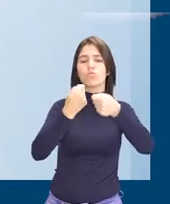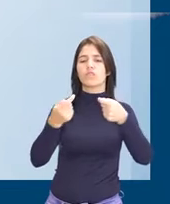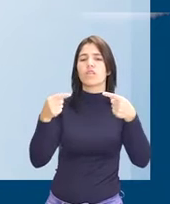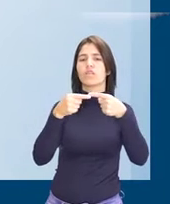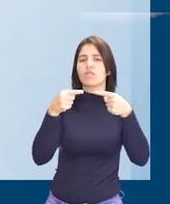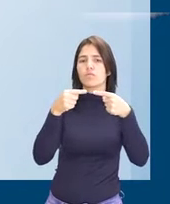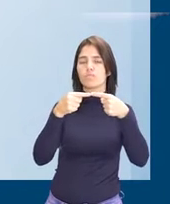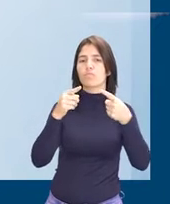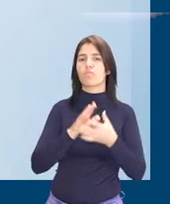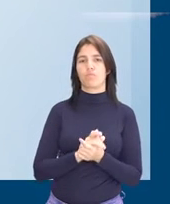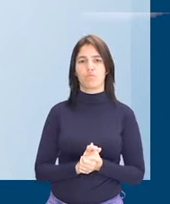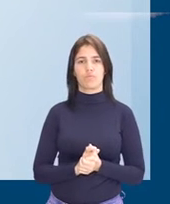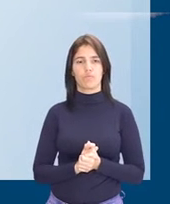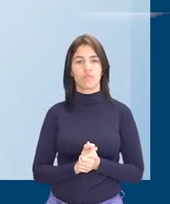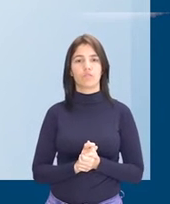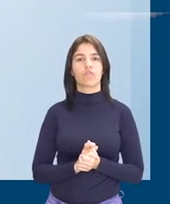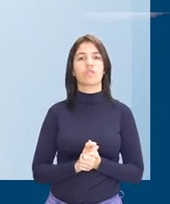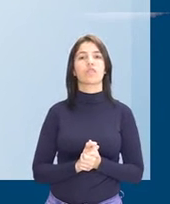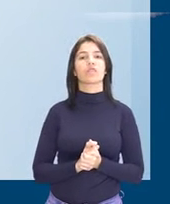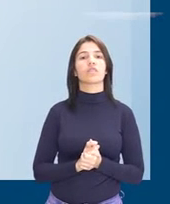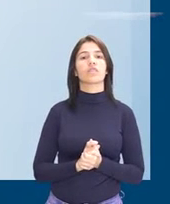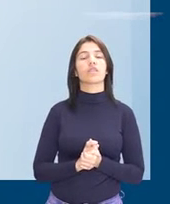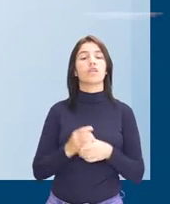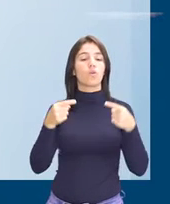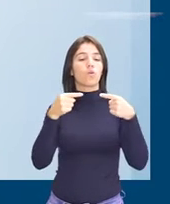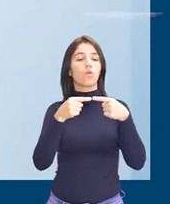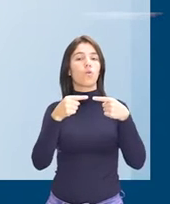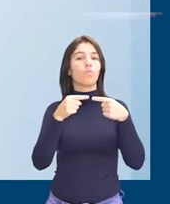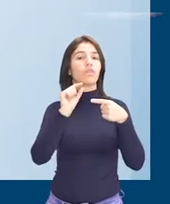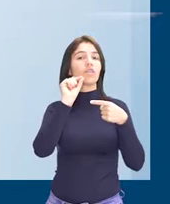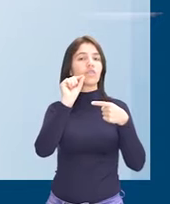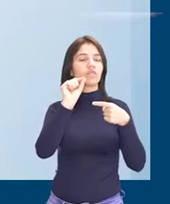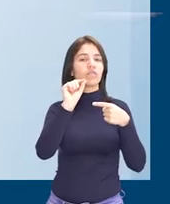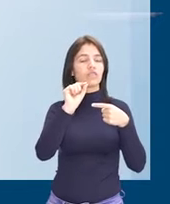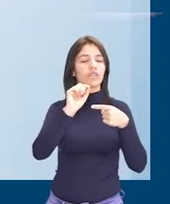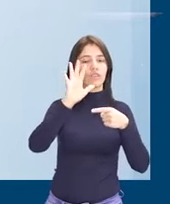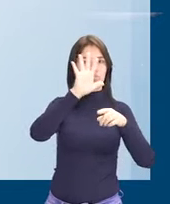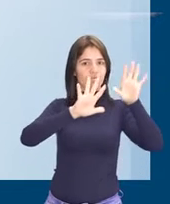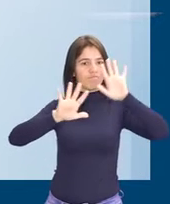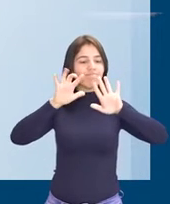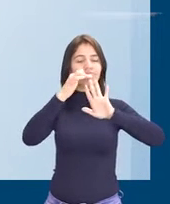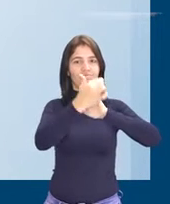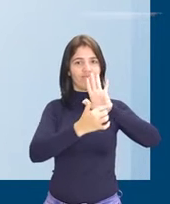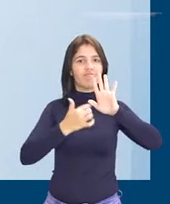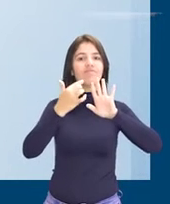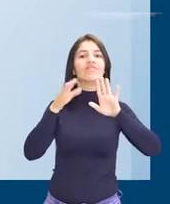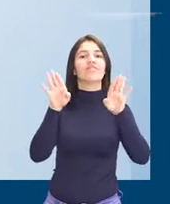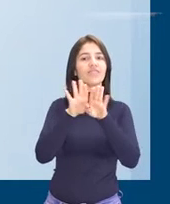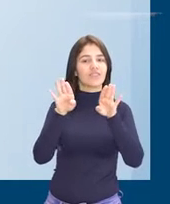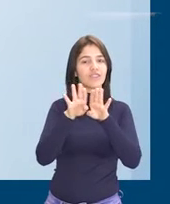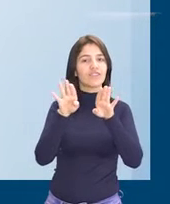sinais. Afinal, os mesmos são formados a partir da combinação da forma do movimento das mãos e